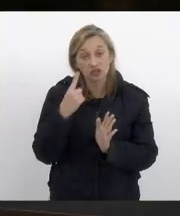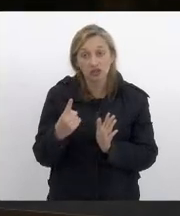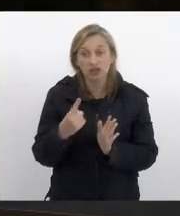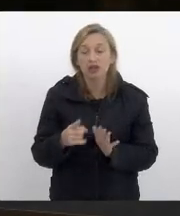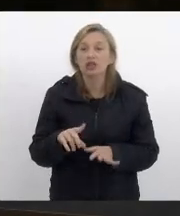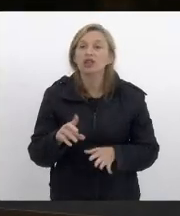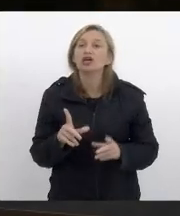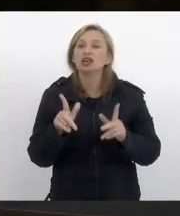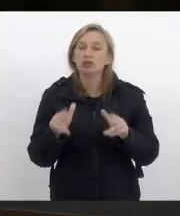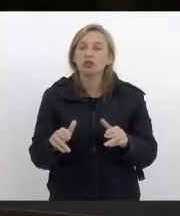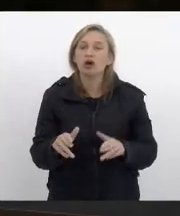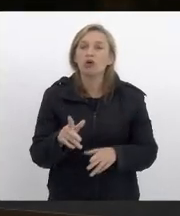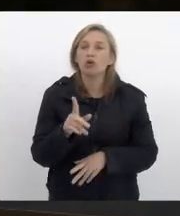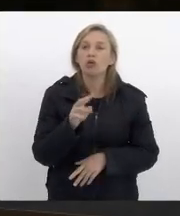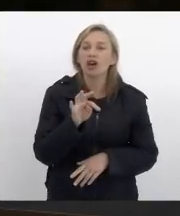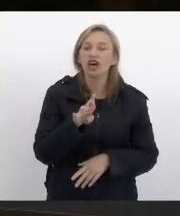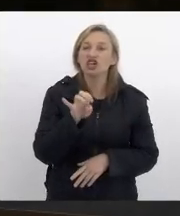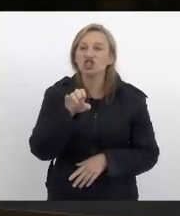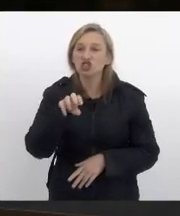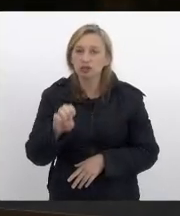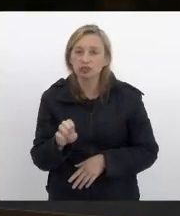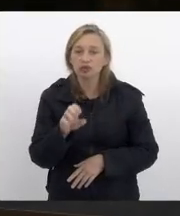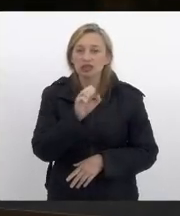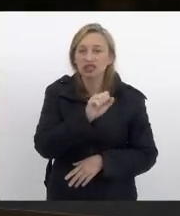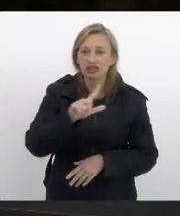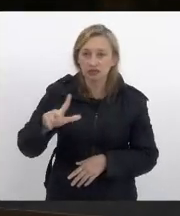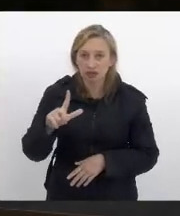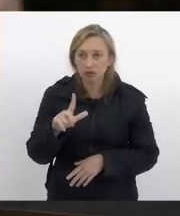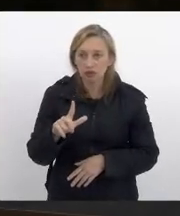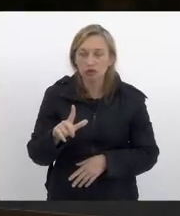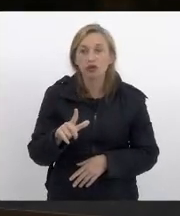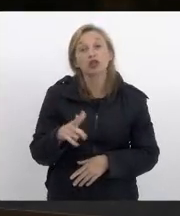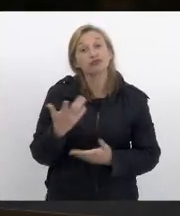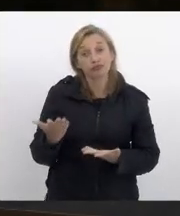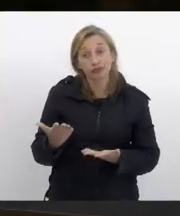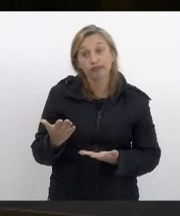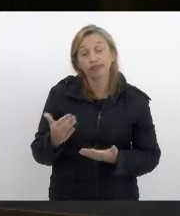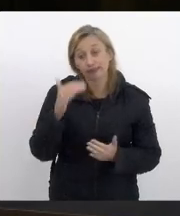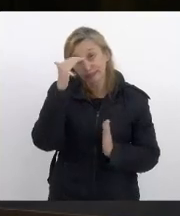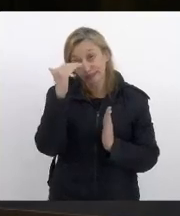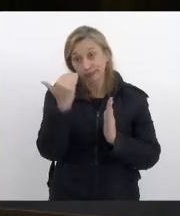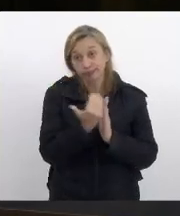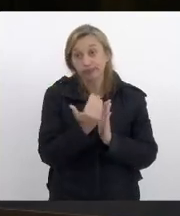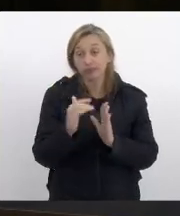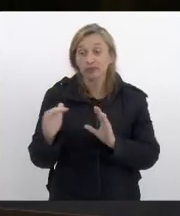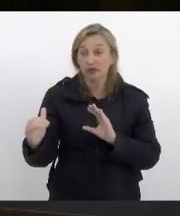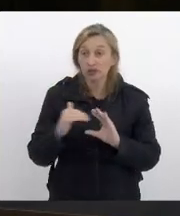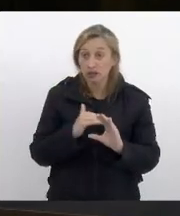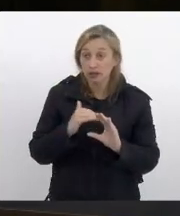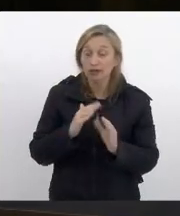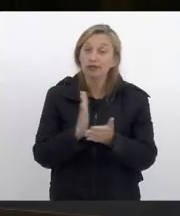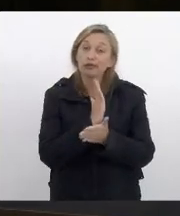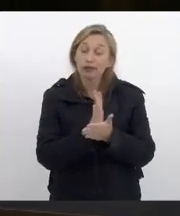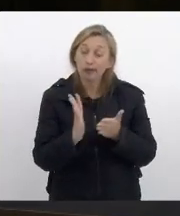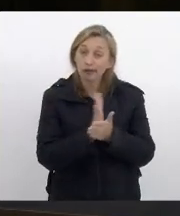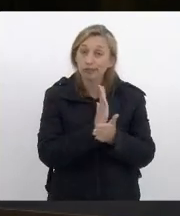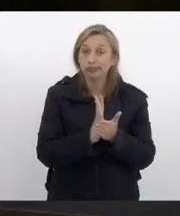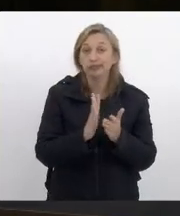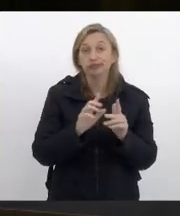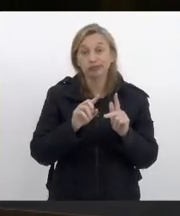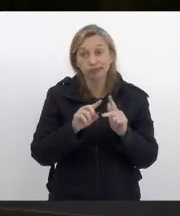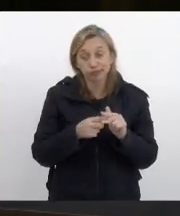foi o regime dos civis. A gente submeteu e veio um parecer com algumas